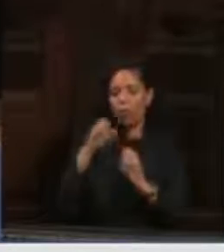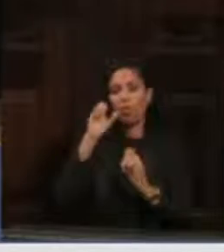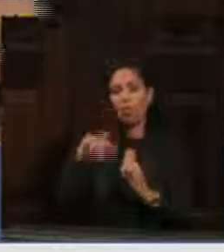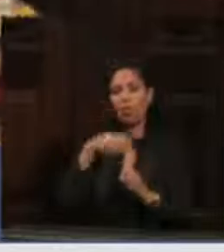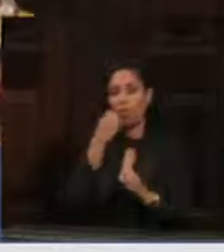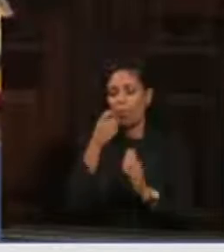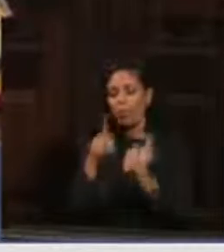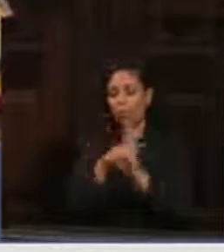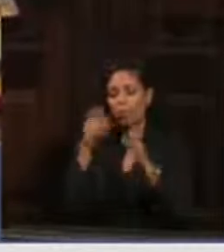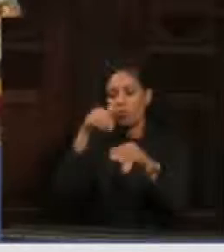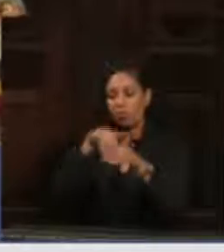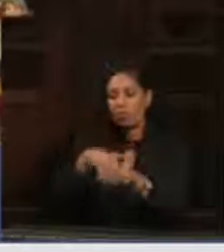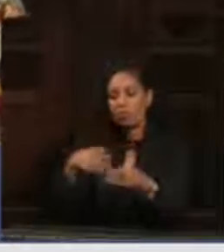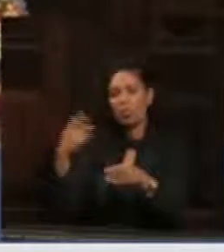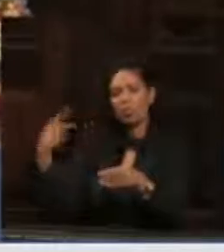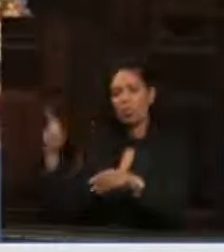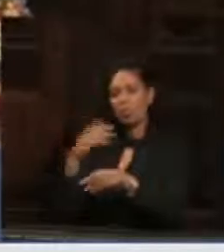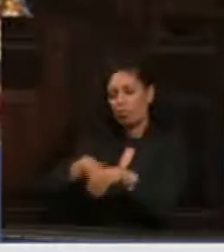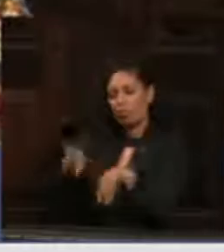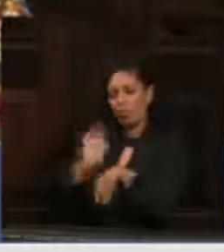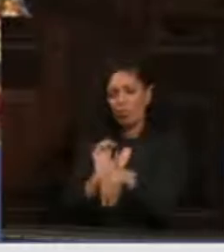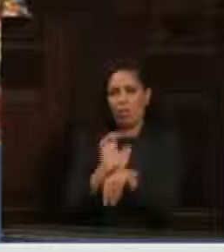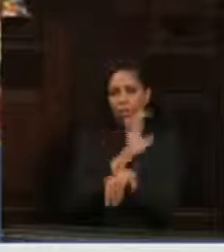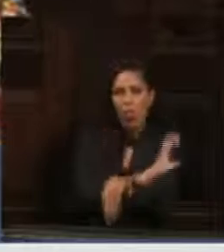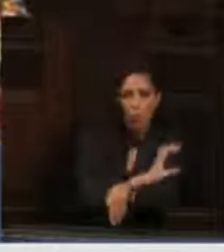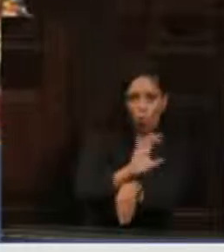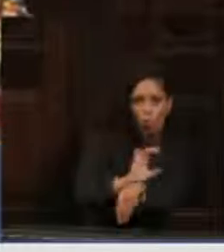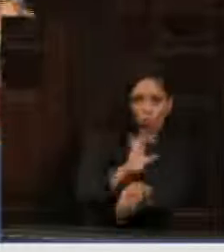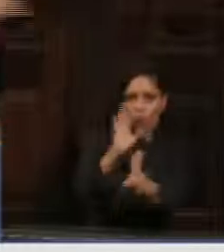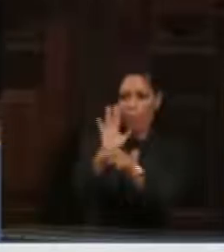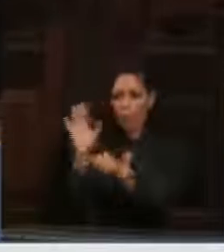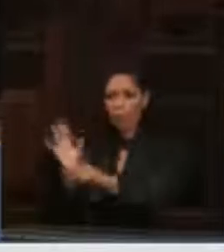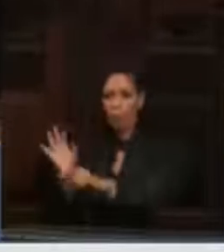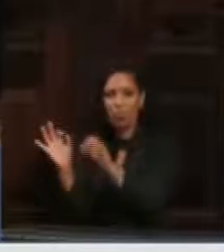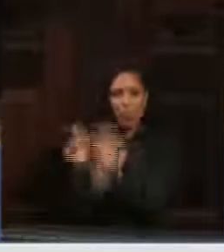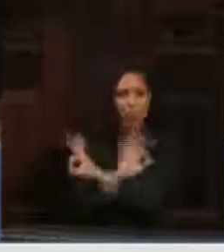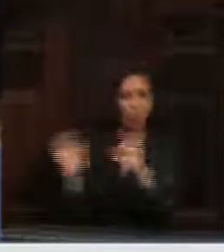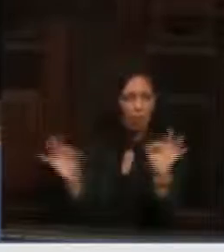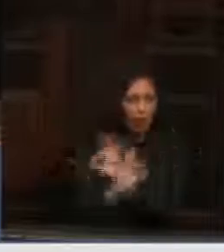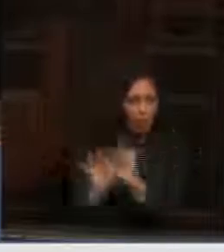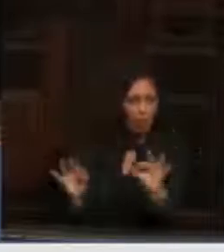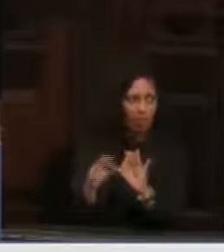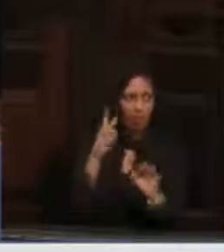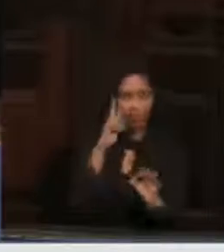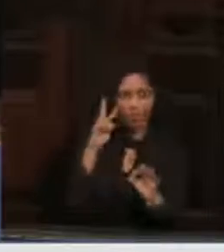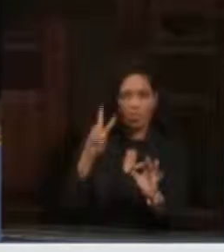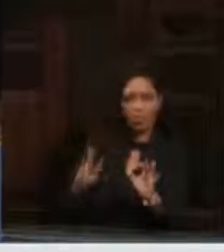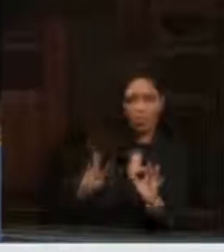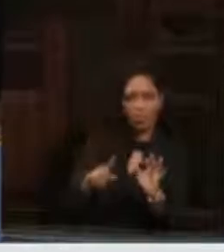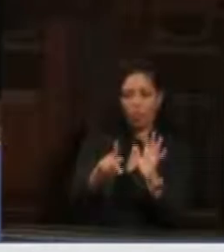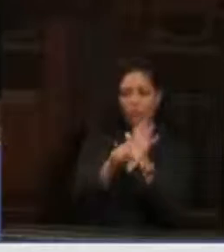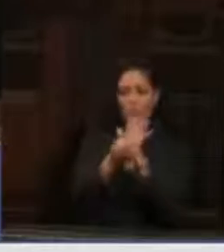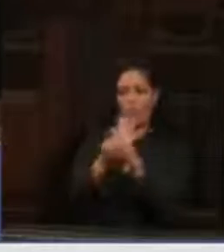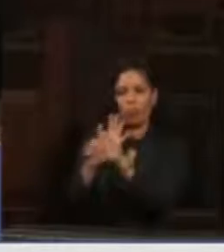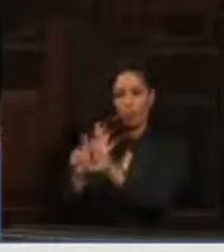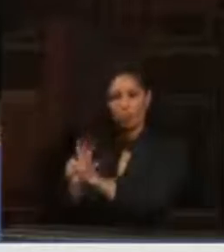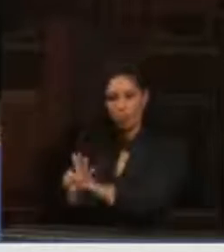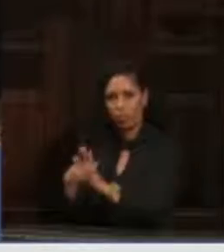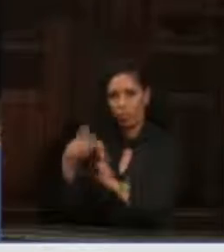Na verdade, quando a gente olha para o processo de UPPs e vê, e já questionávamos e